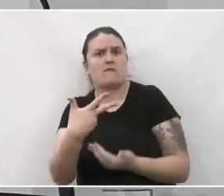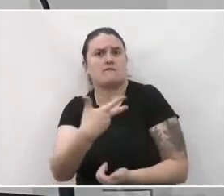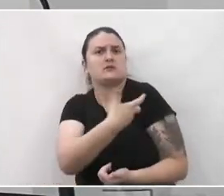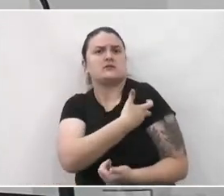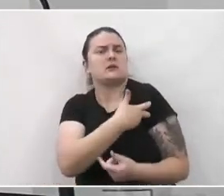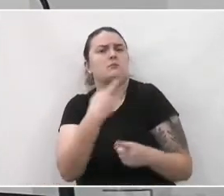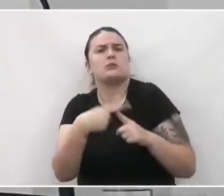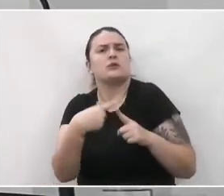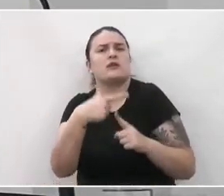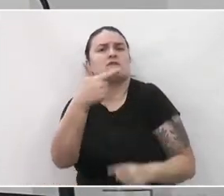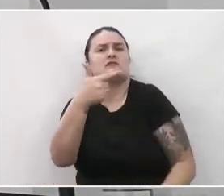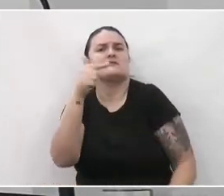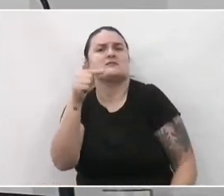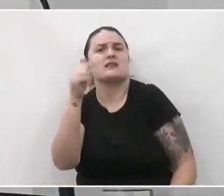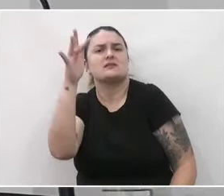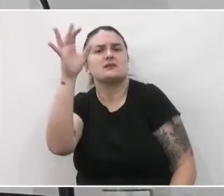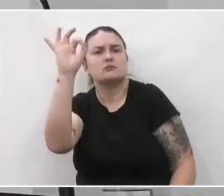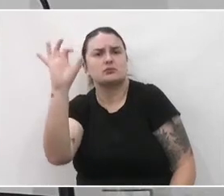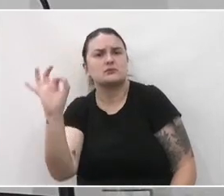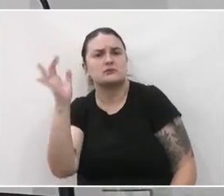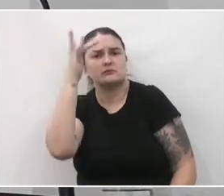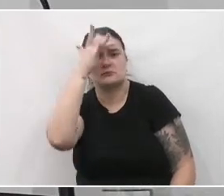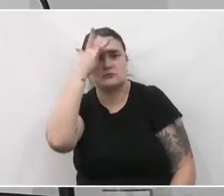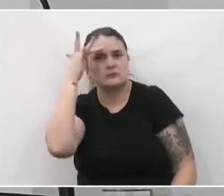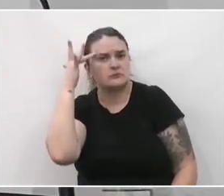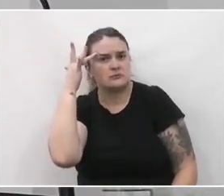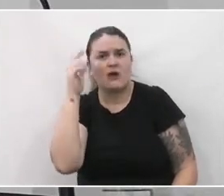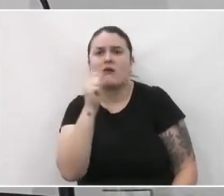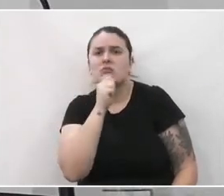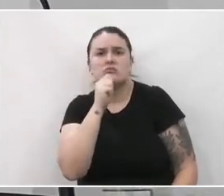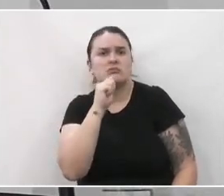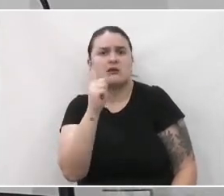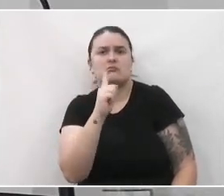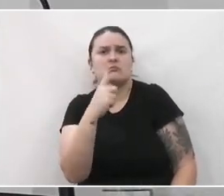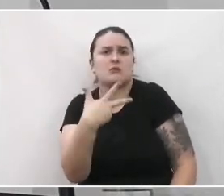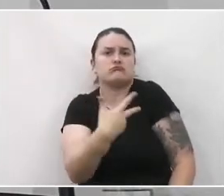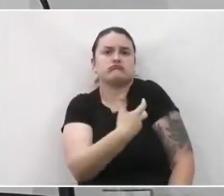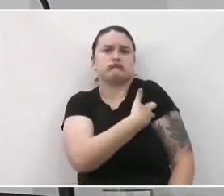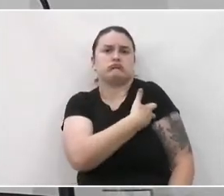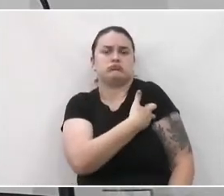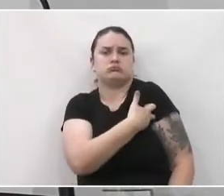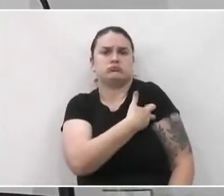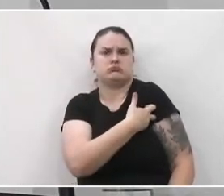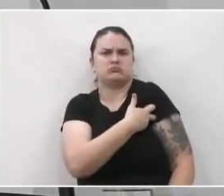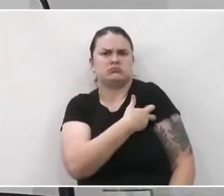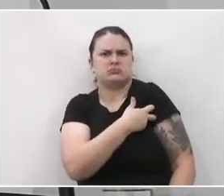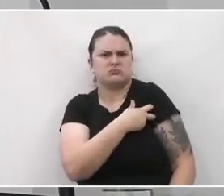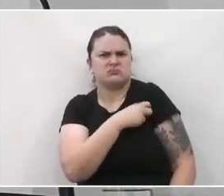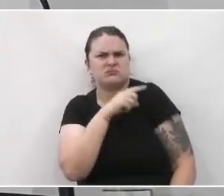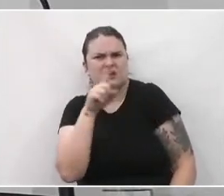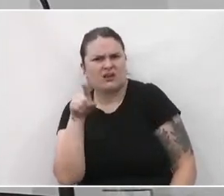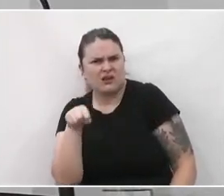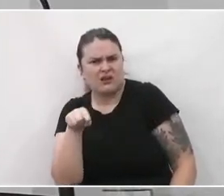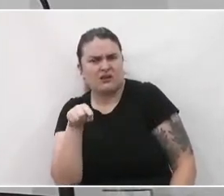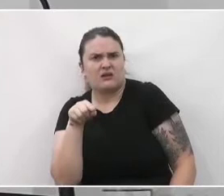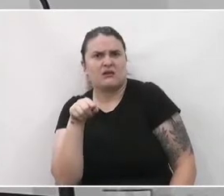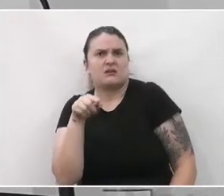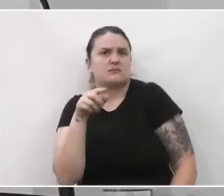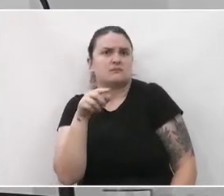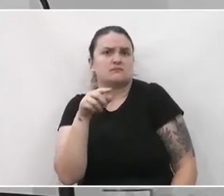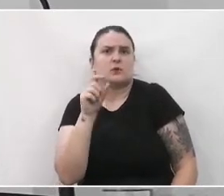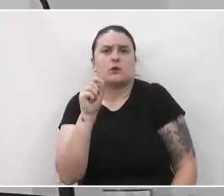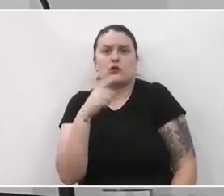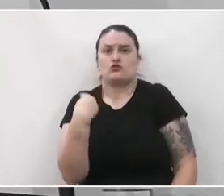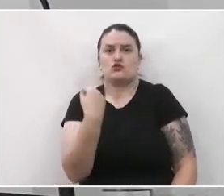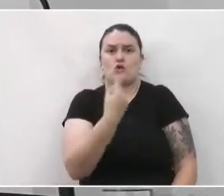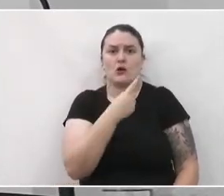por que 27% das pessoas não foram vacinadas ainda? Será que é aqui que nós que eu